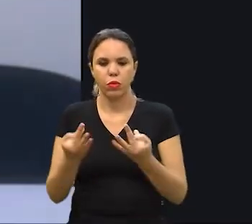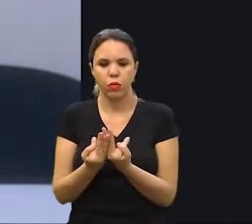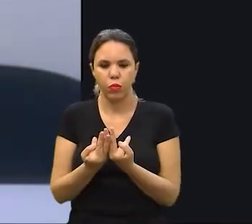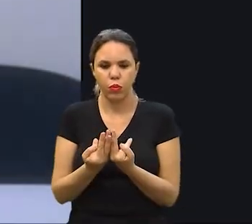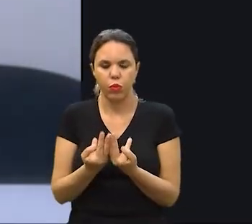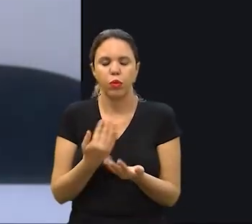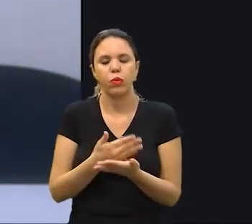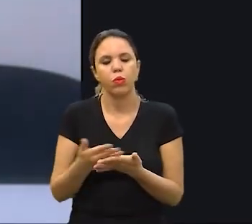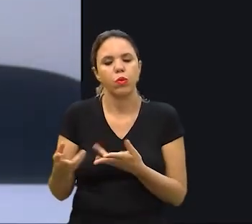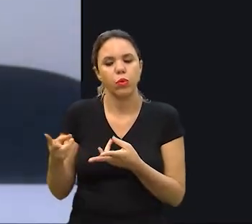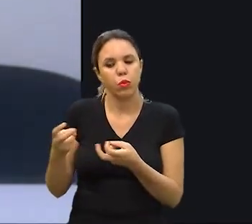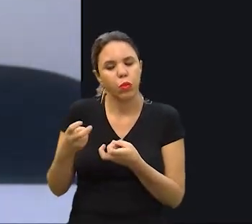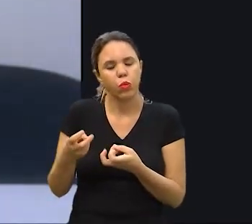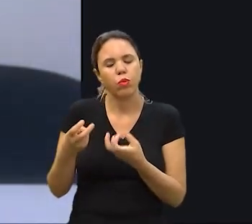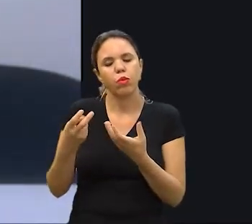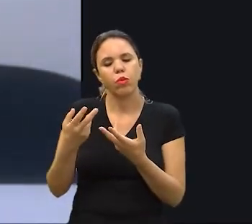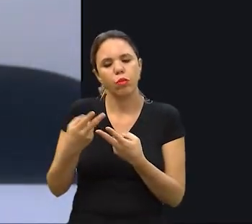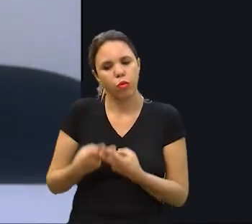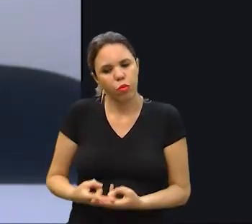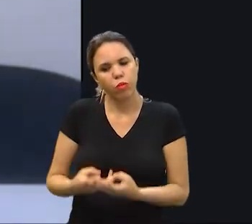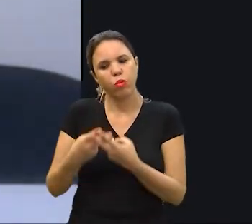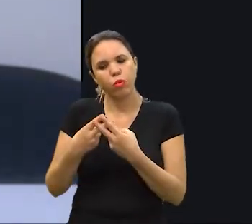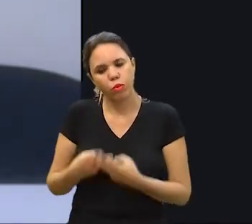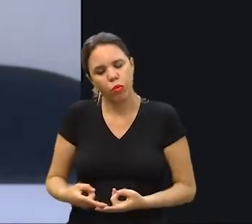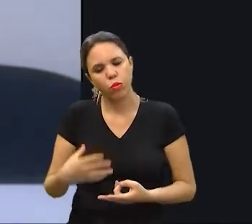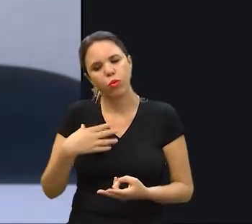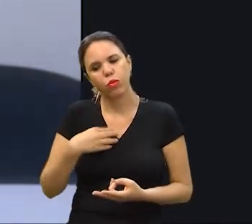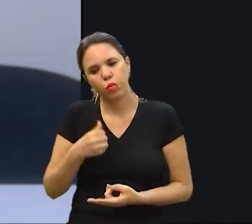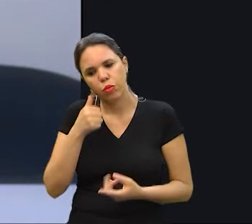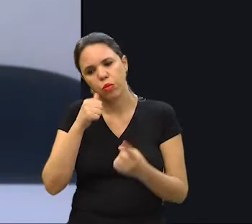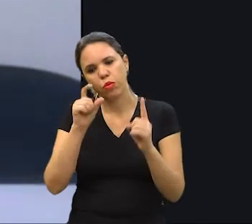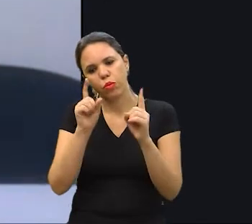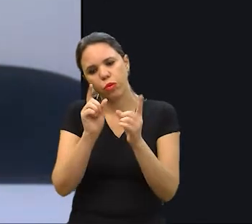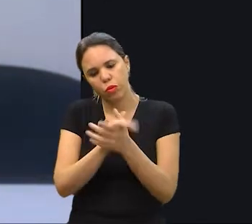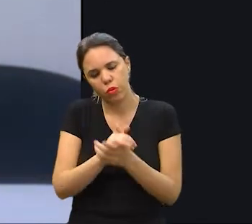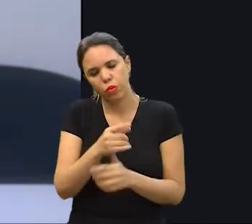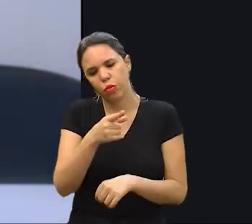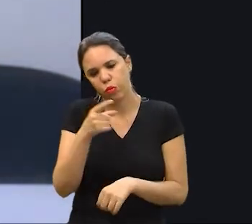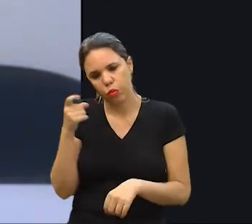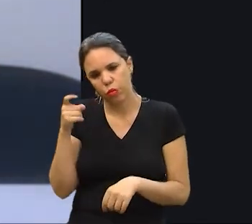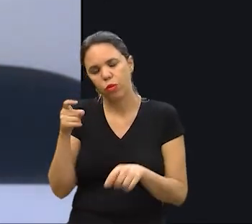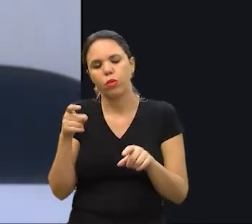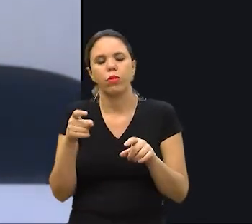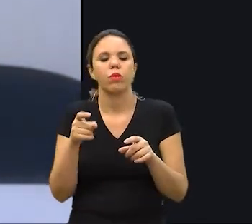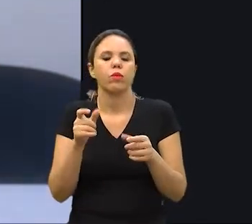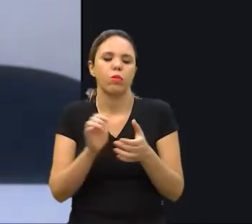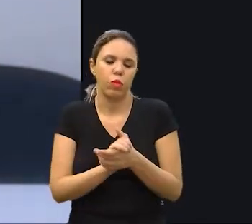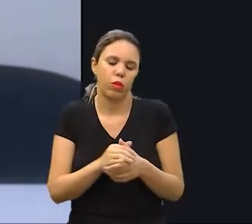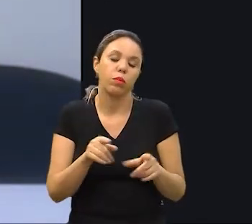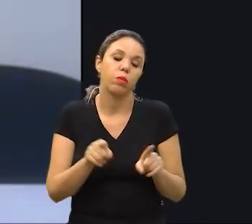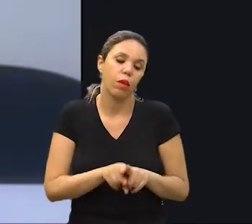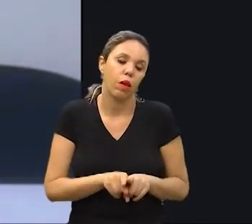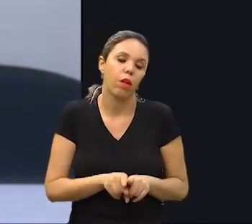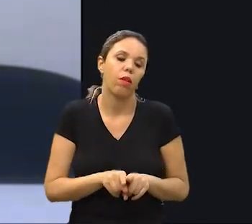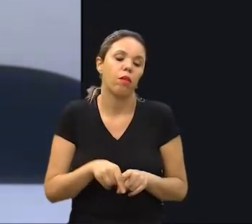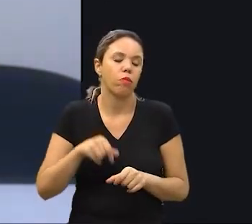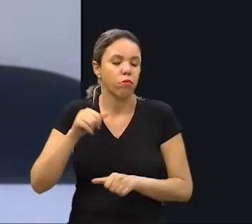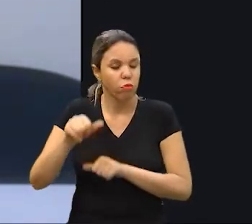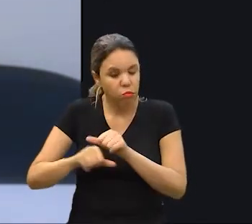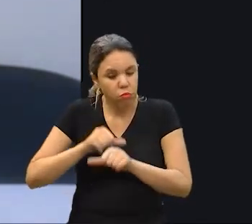família, eles começam a escutar mais os filhos, a companheira ou ex-companheira, eles